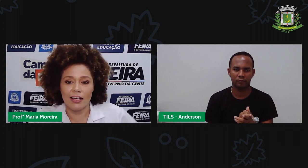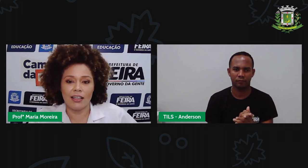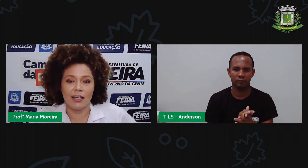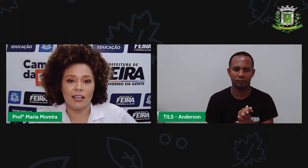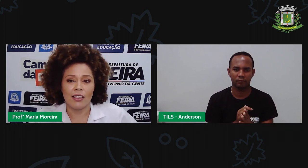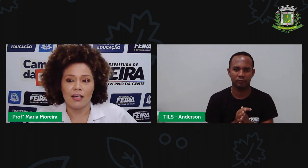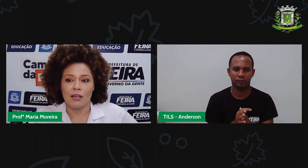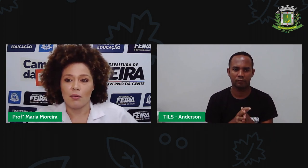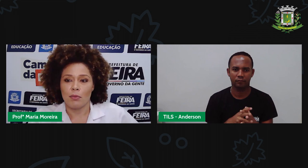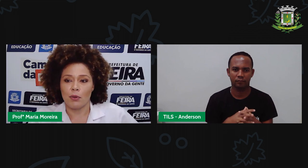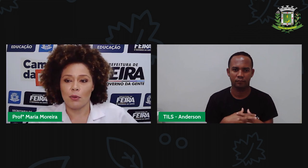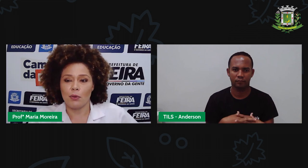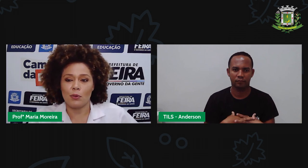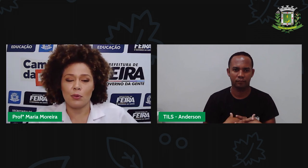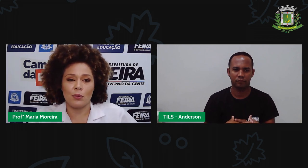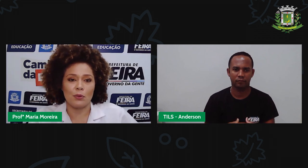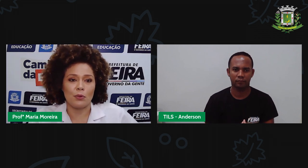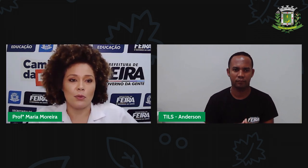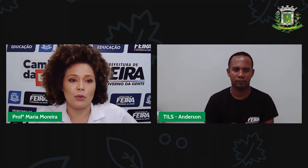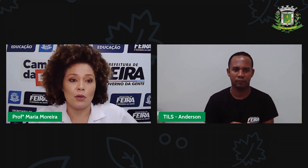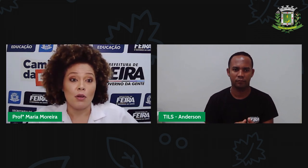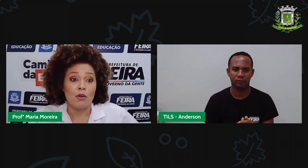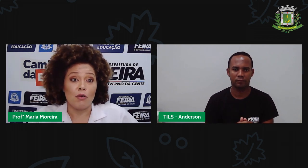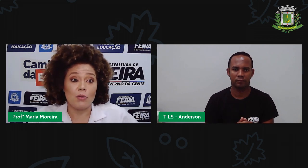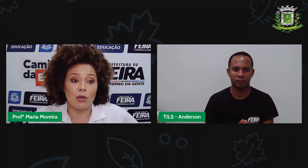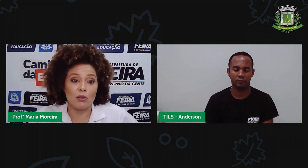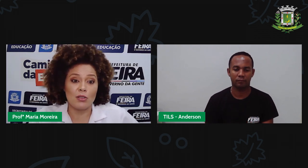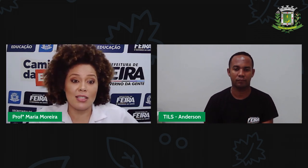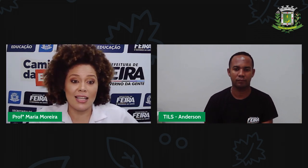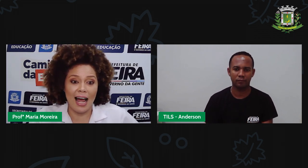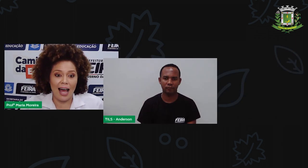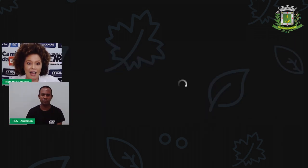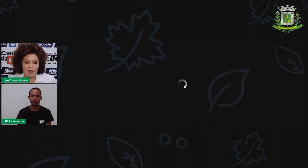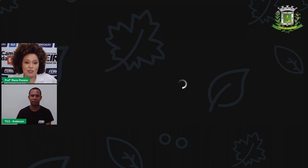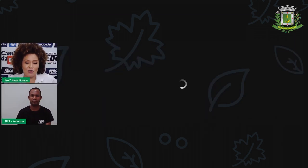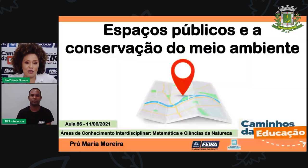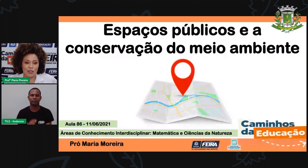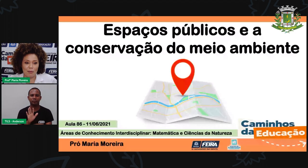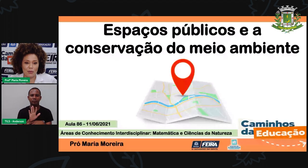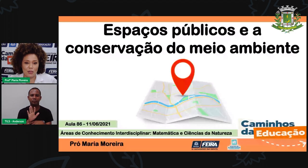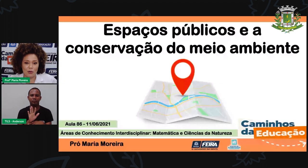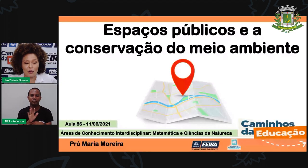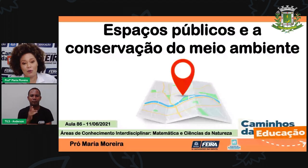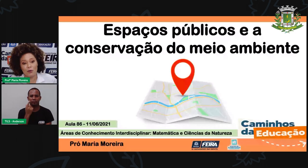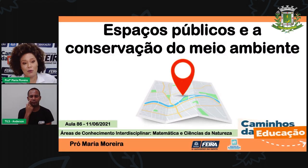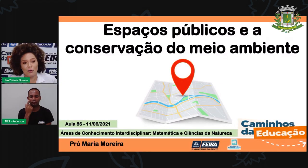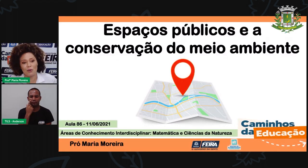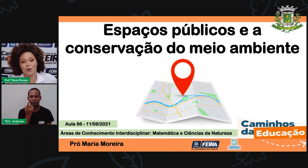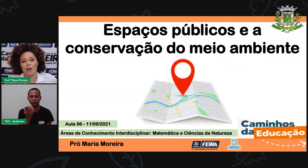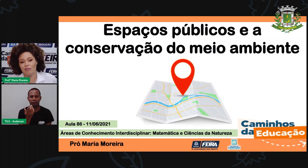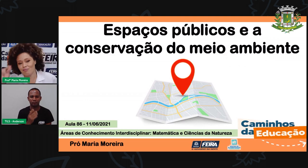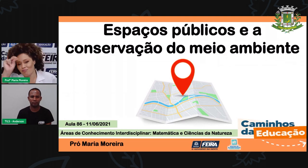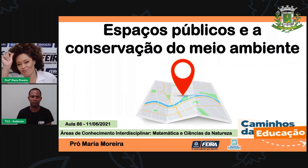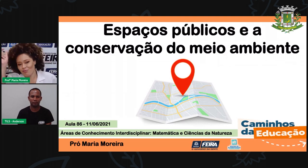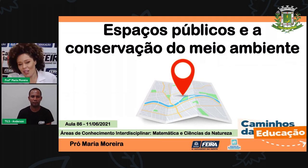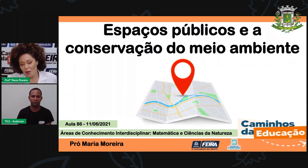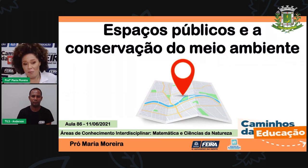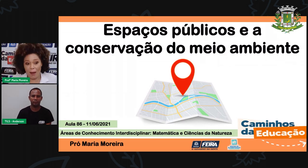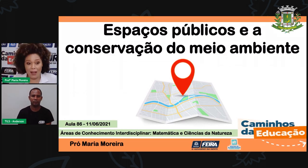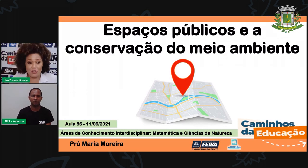aqui, pronto. Vamos ao nosso slide, que a Pró já colocou, ó.